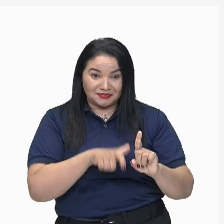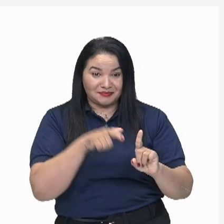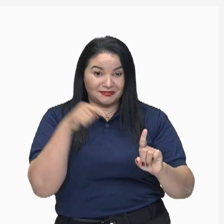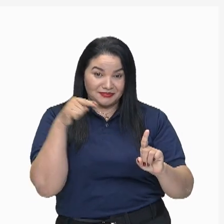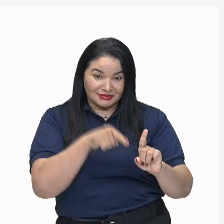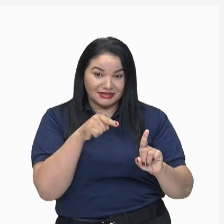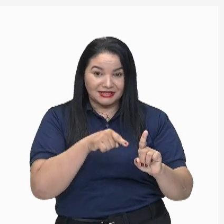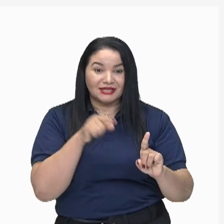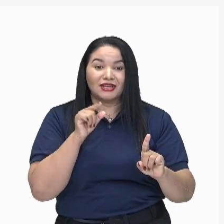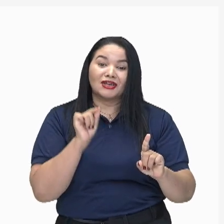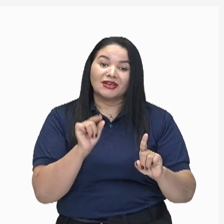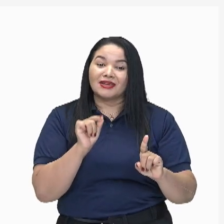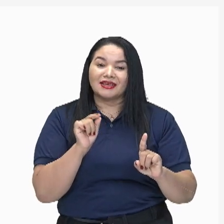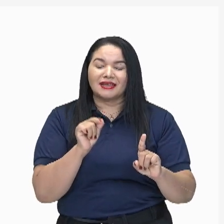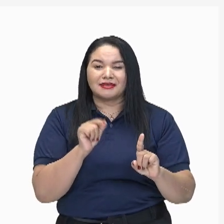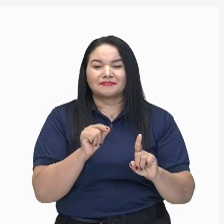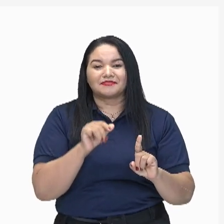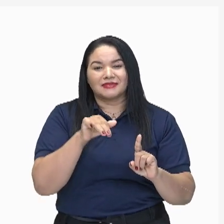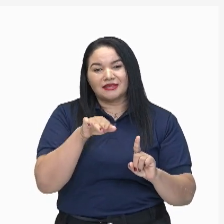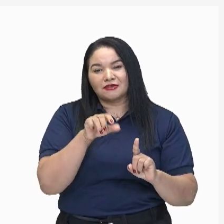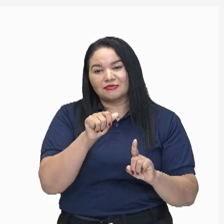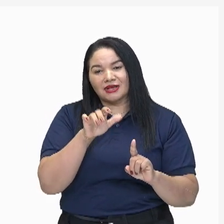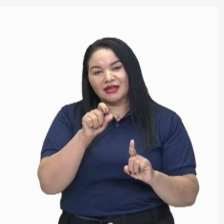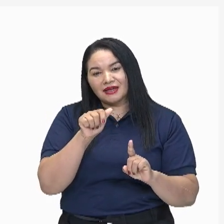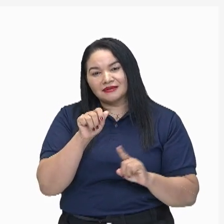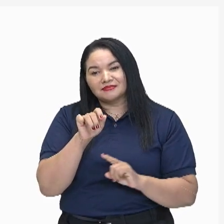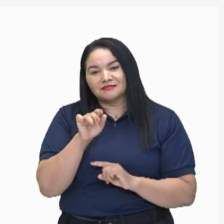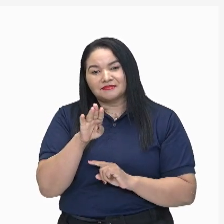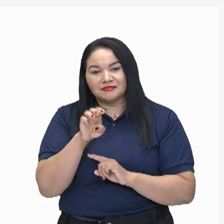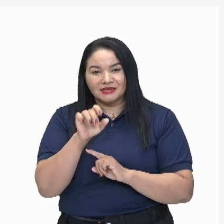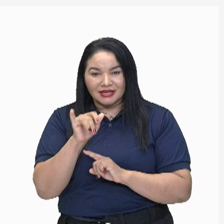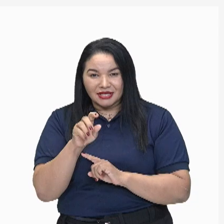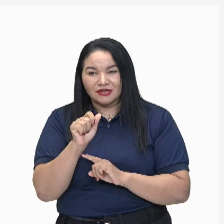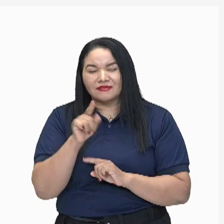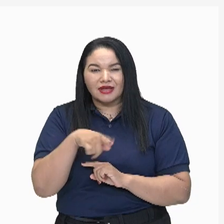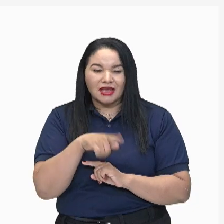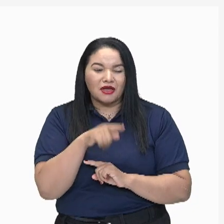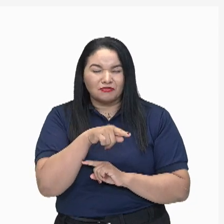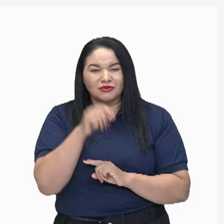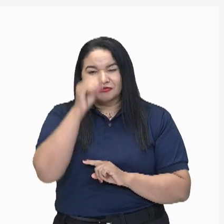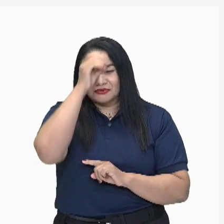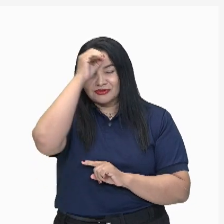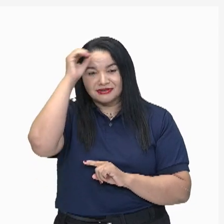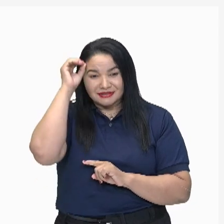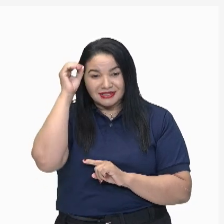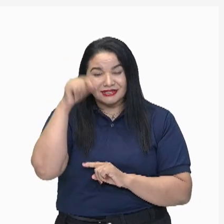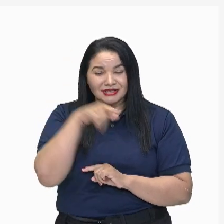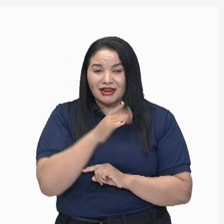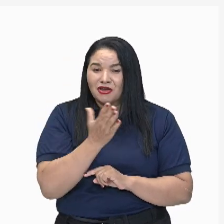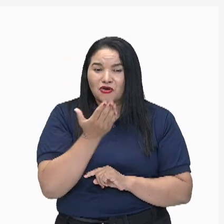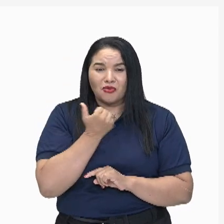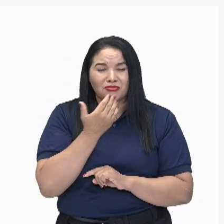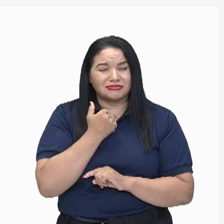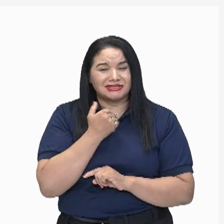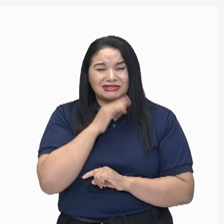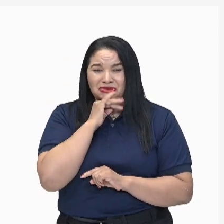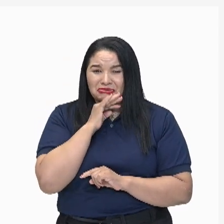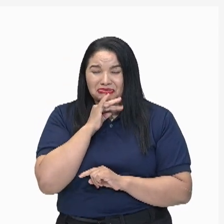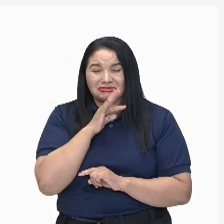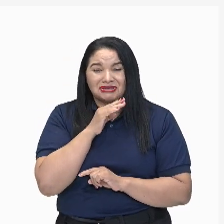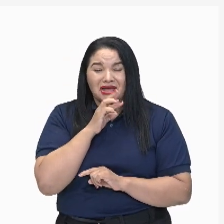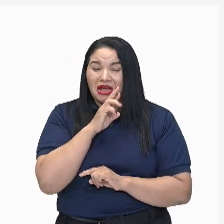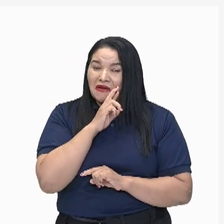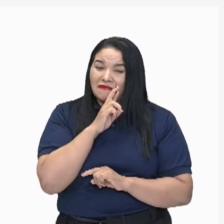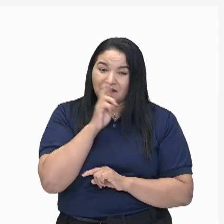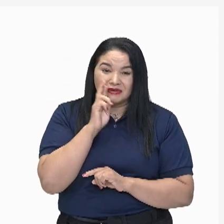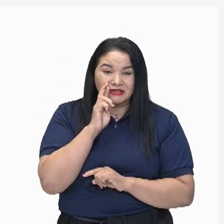nossa Macabea, é uma personagem muito ingênua, se alimenta mal, vive tomando refrigerante e